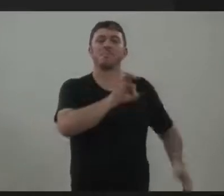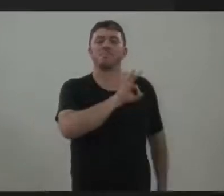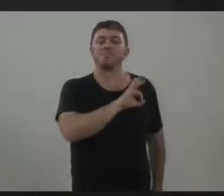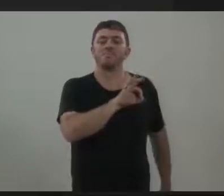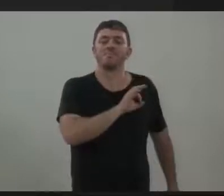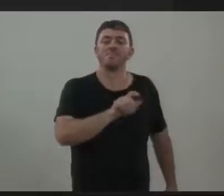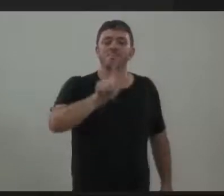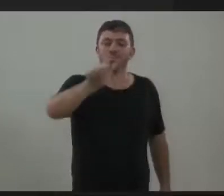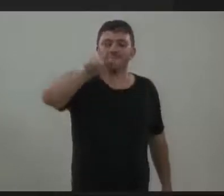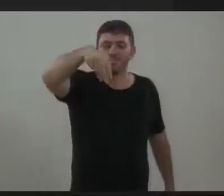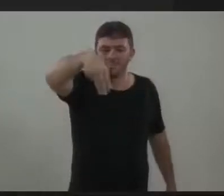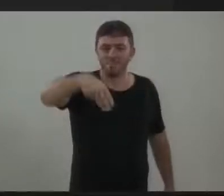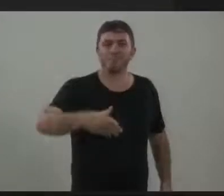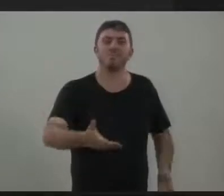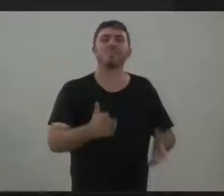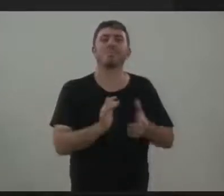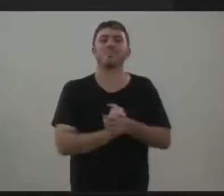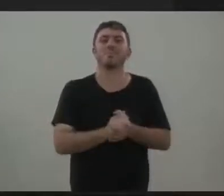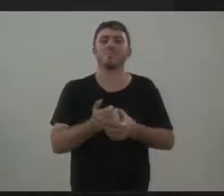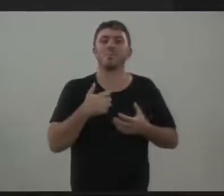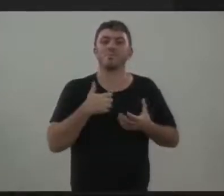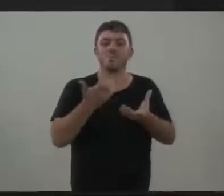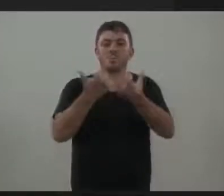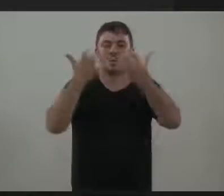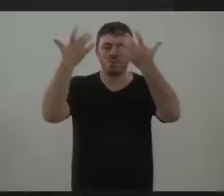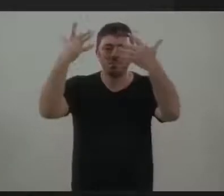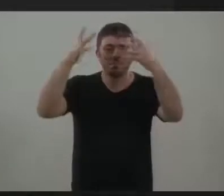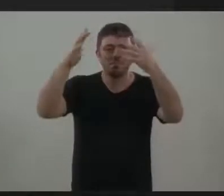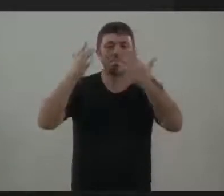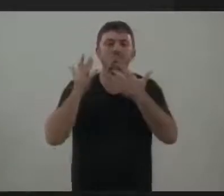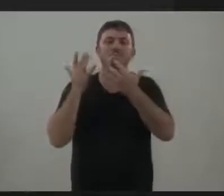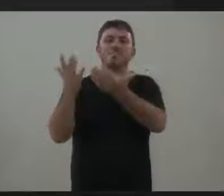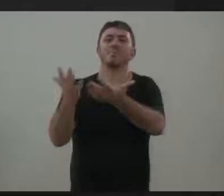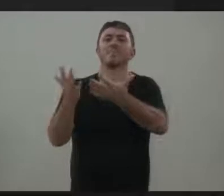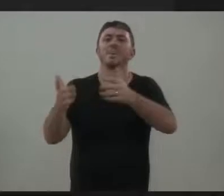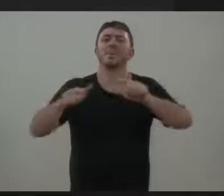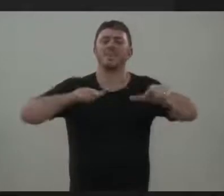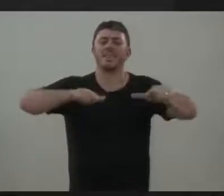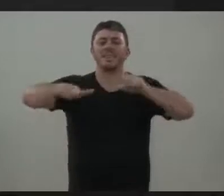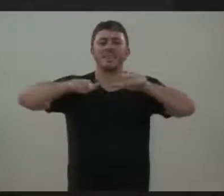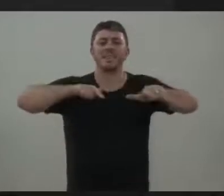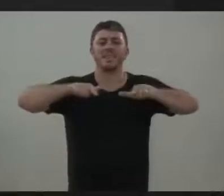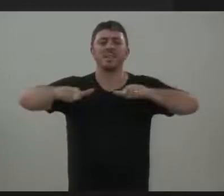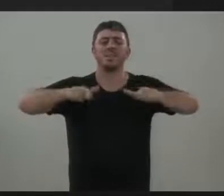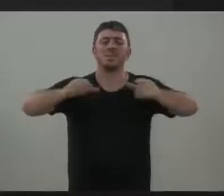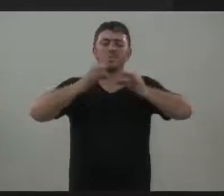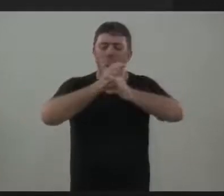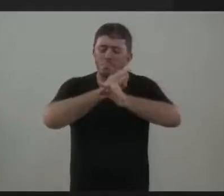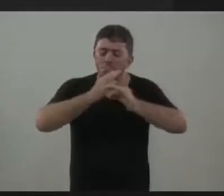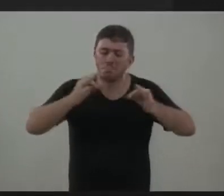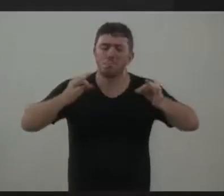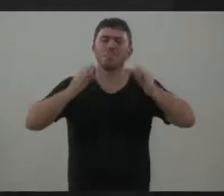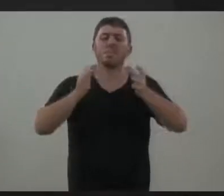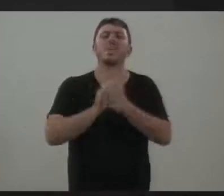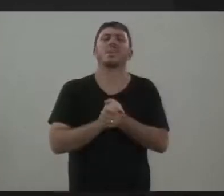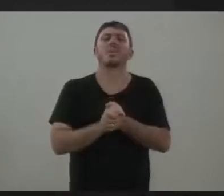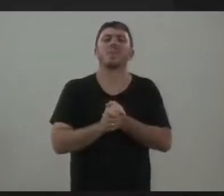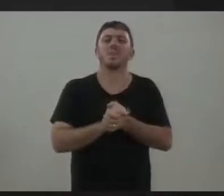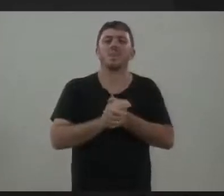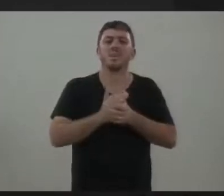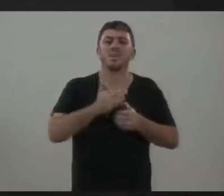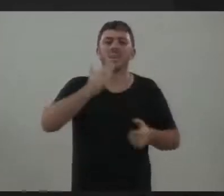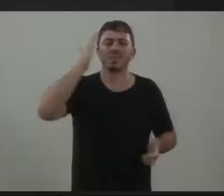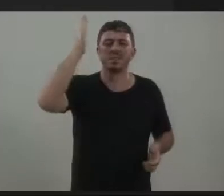Eu quero parabenizar Vossa Excelência por esse trabalho. Eu sei que Vossa Excelência